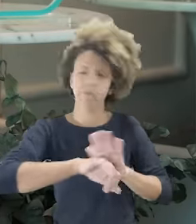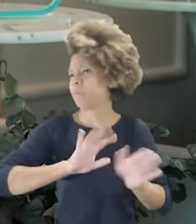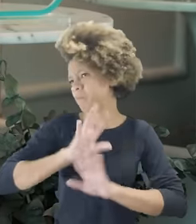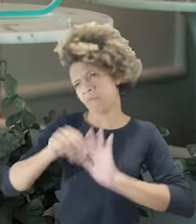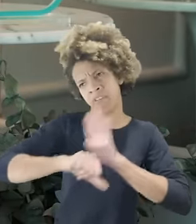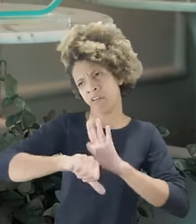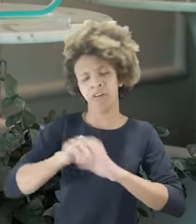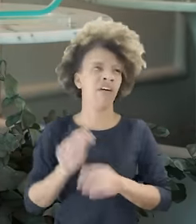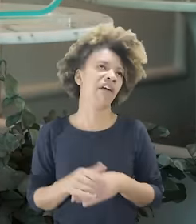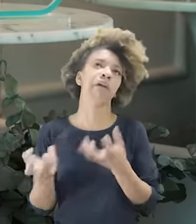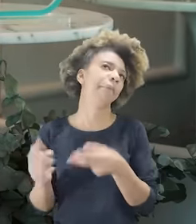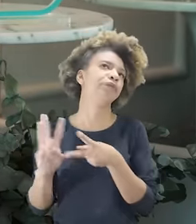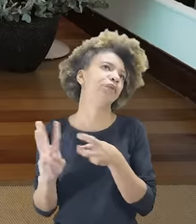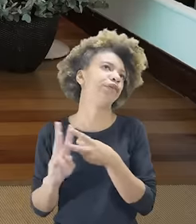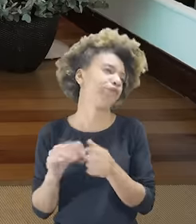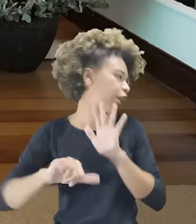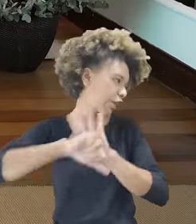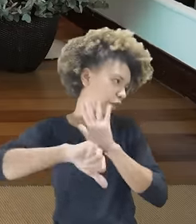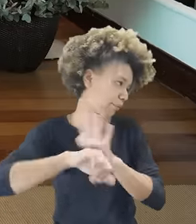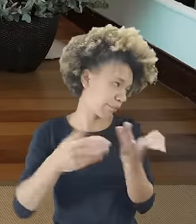queimamos O índio